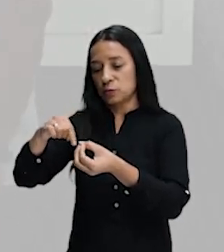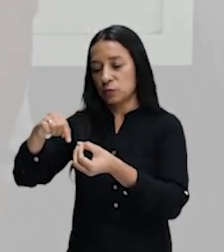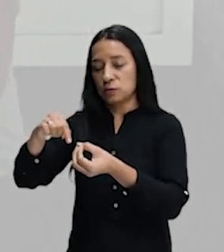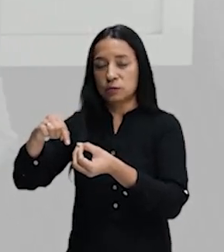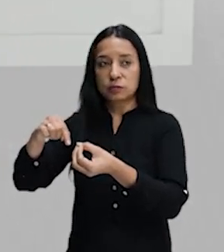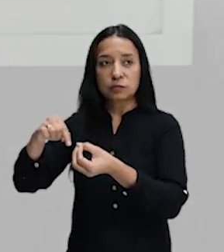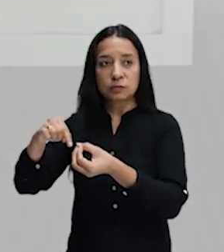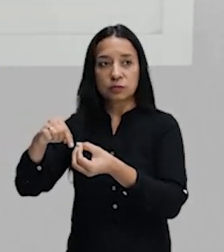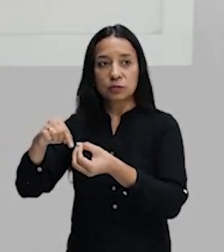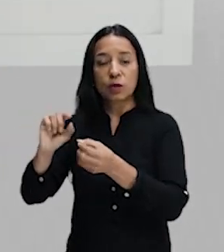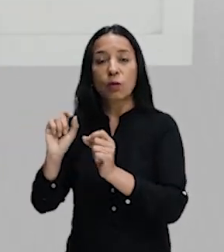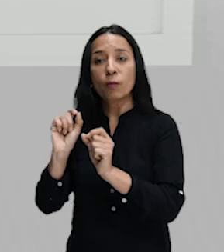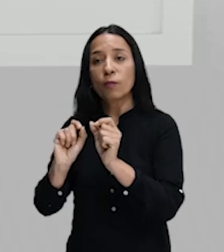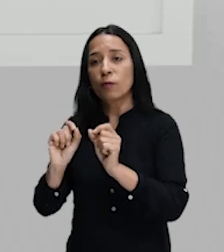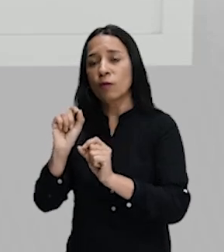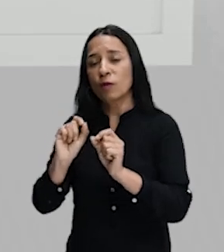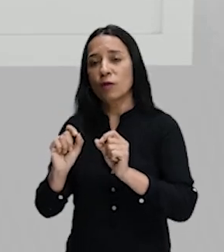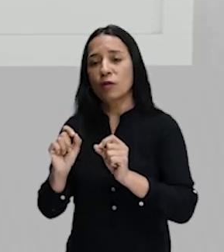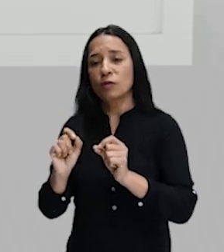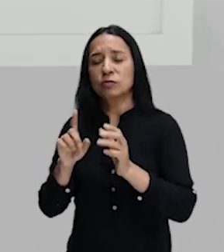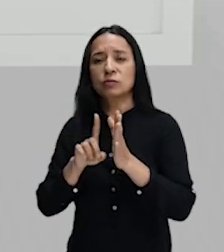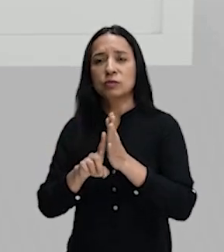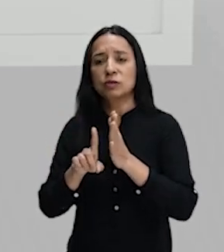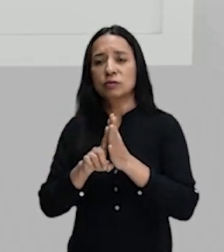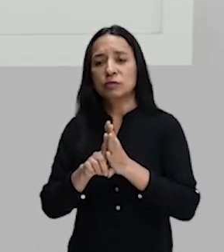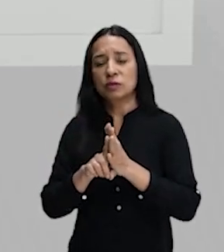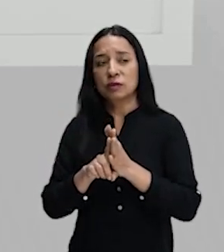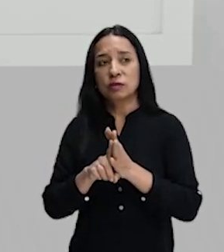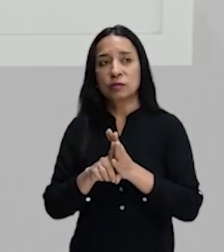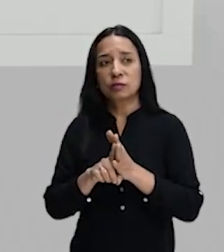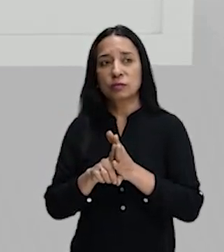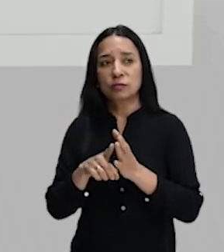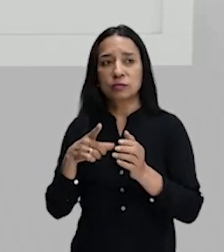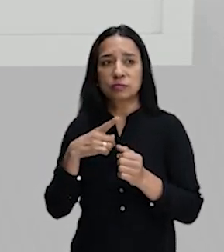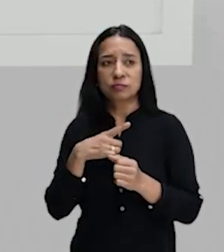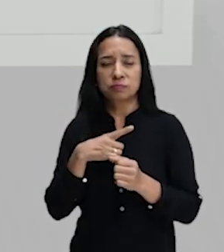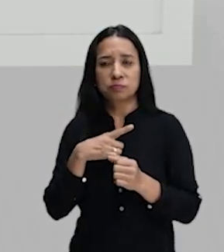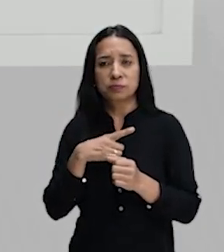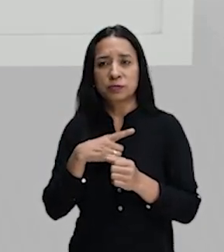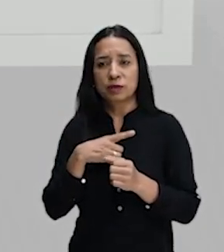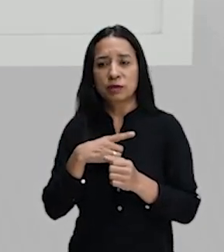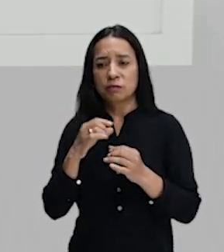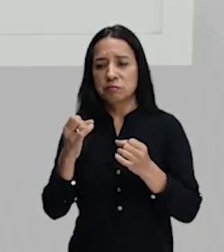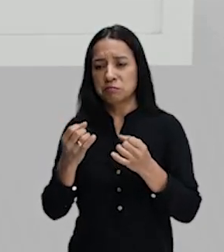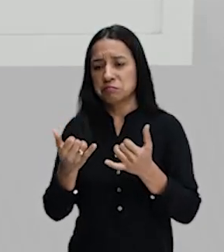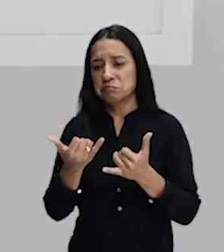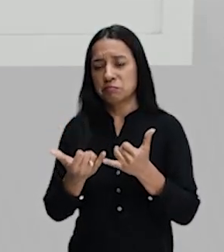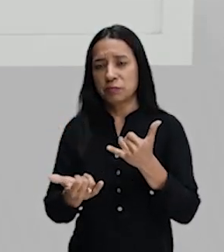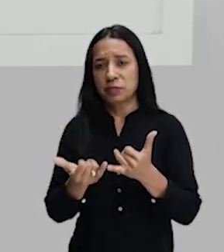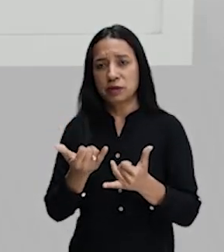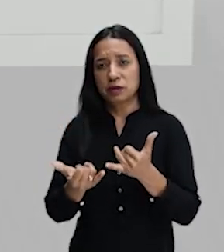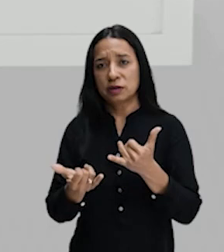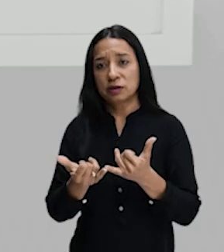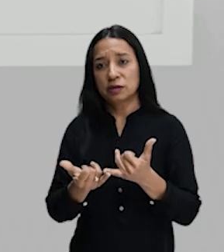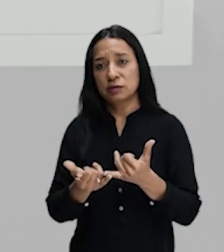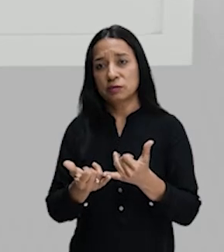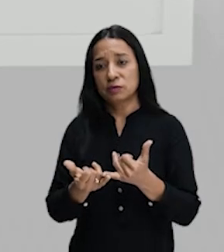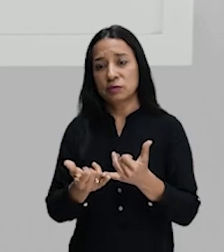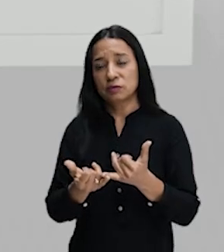certo? Aí você pode dizer, professor, tem algo que parece com isso. O quê? A